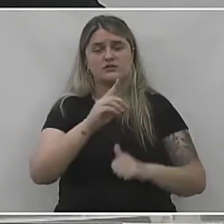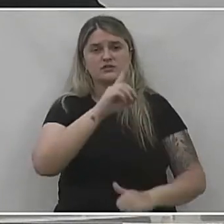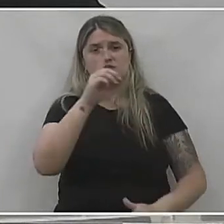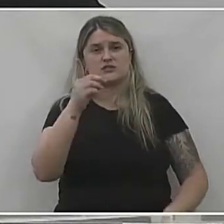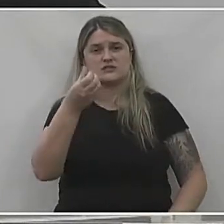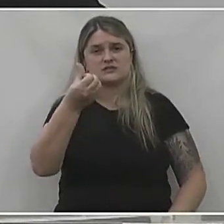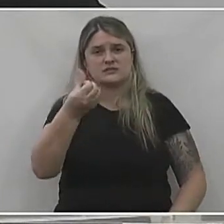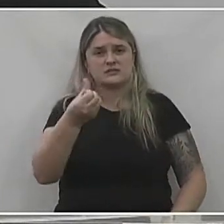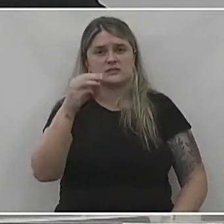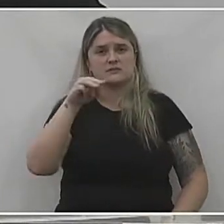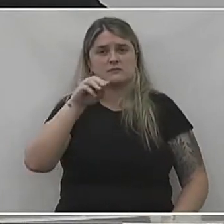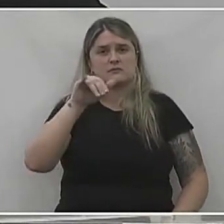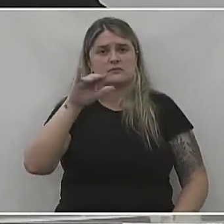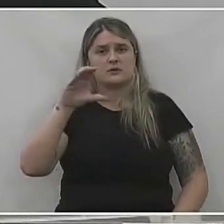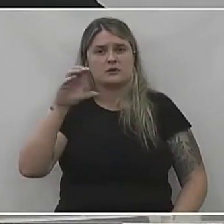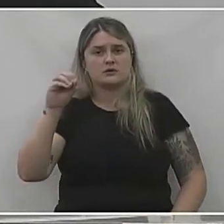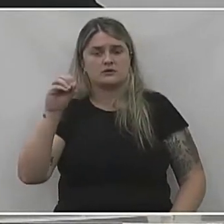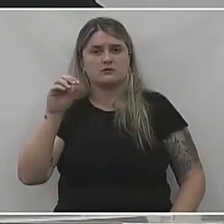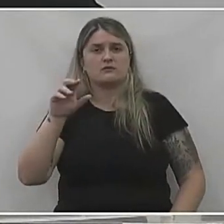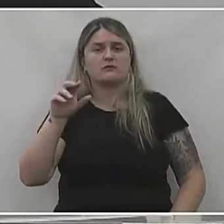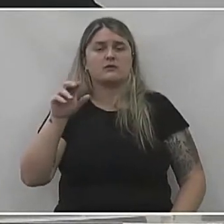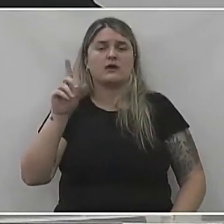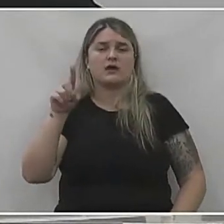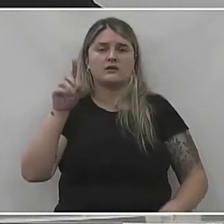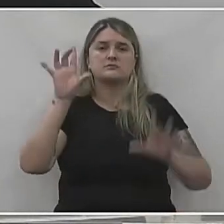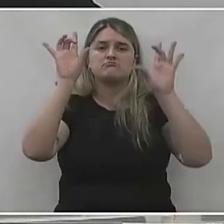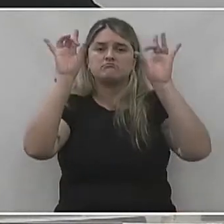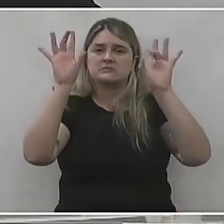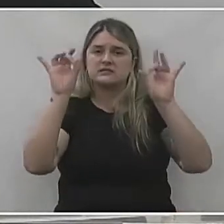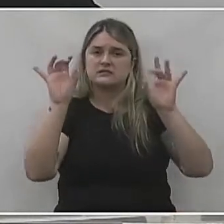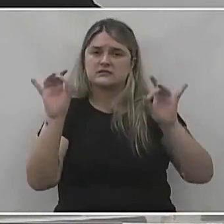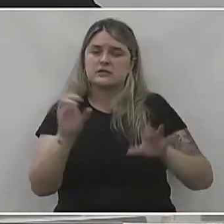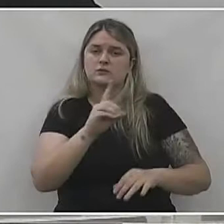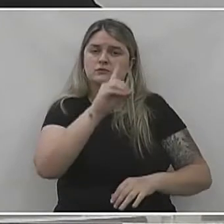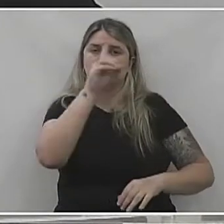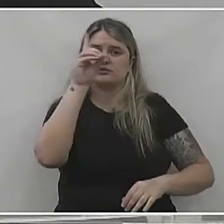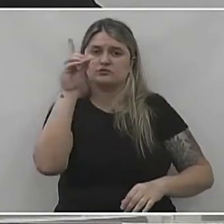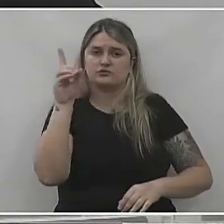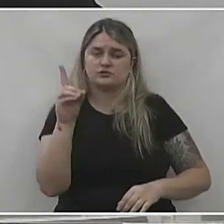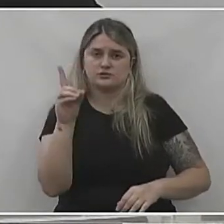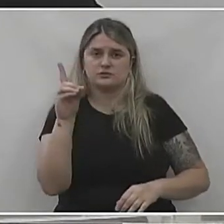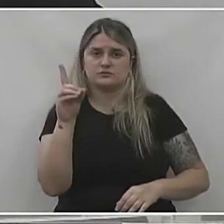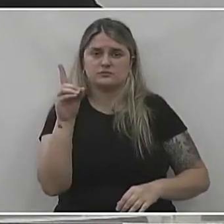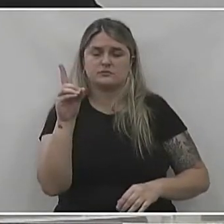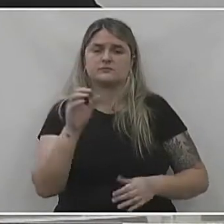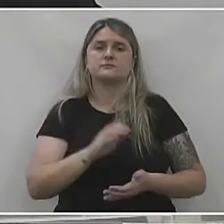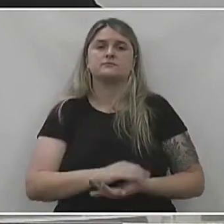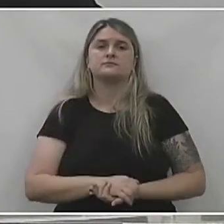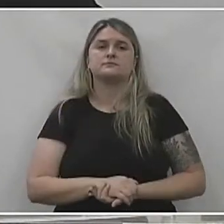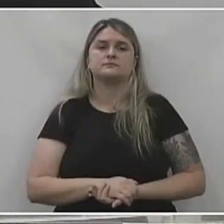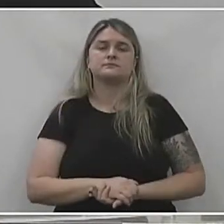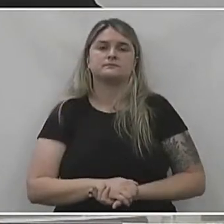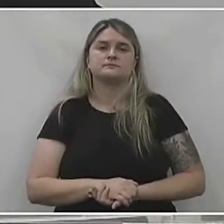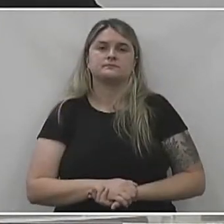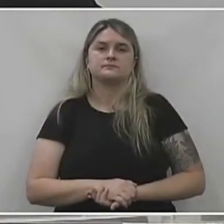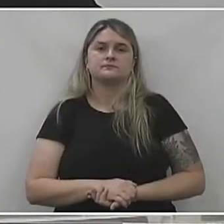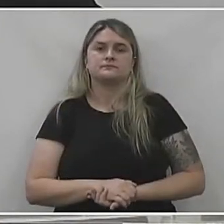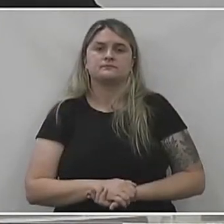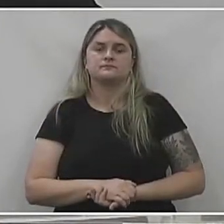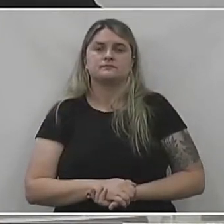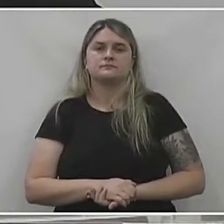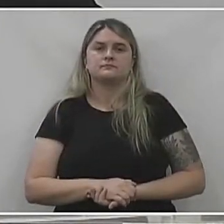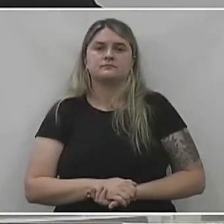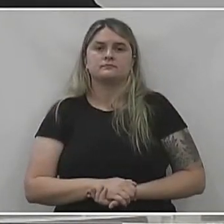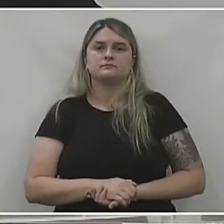seis de Maio será a nossa data comemorativa é do nossos para